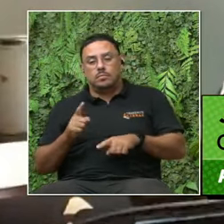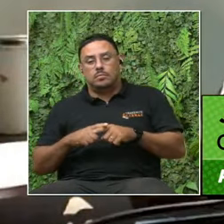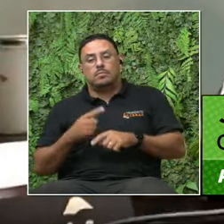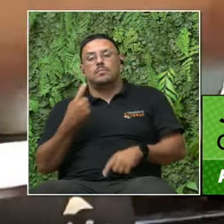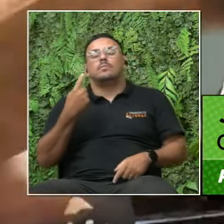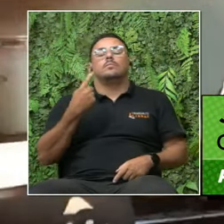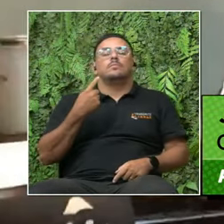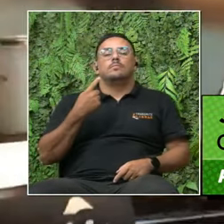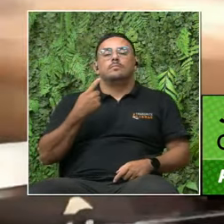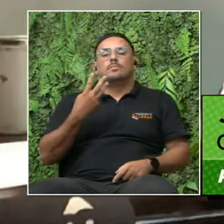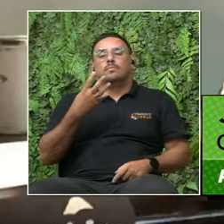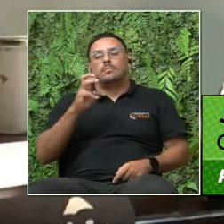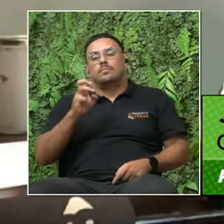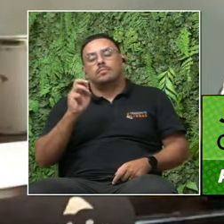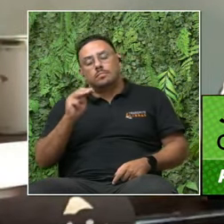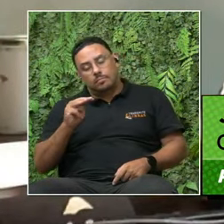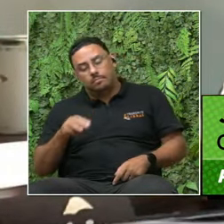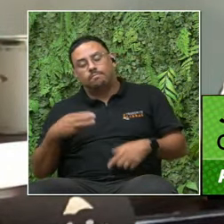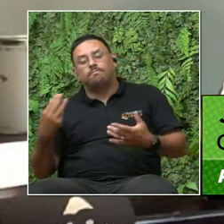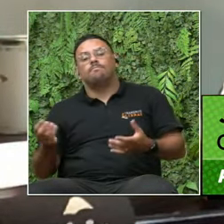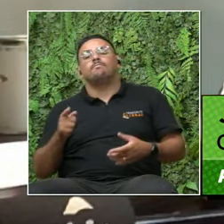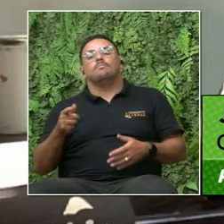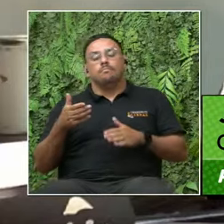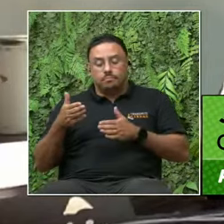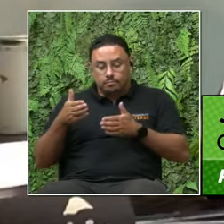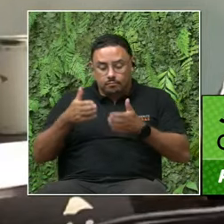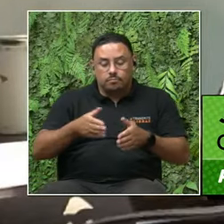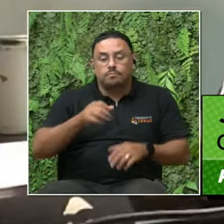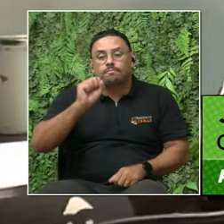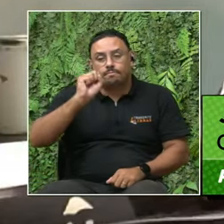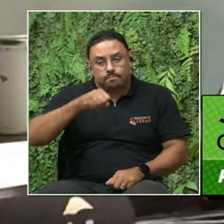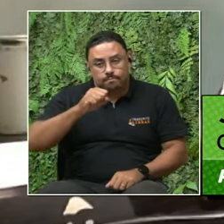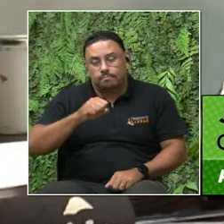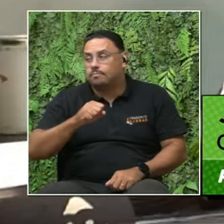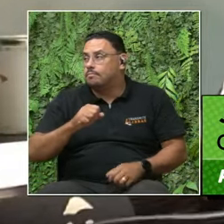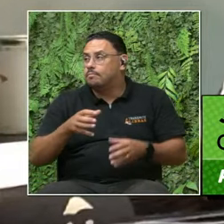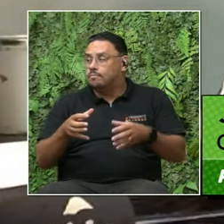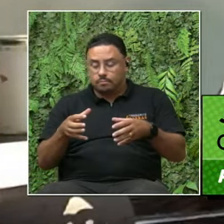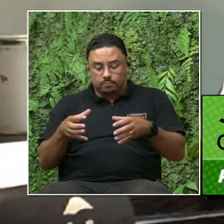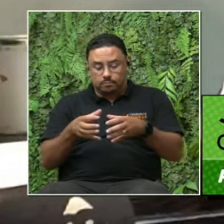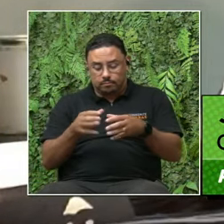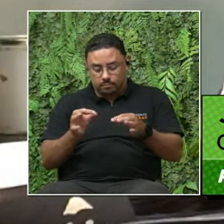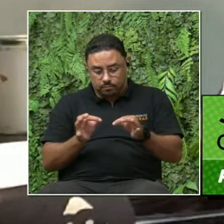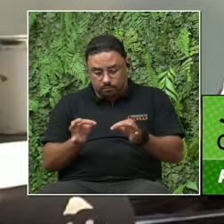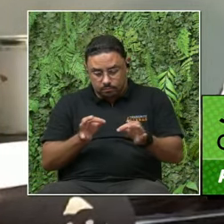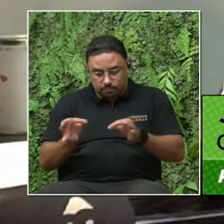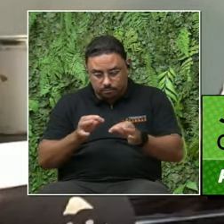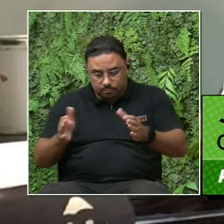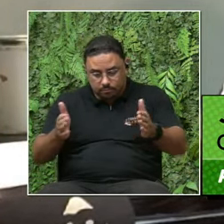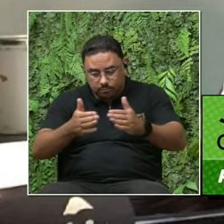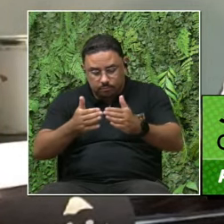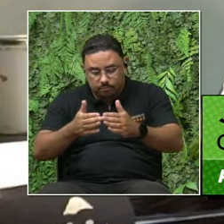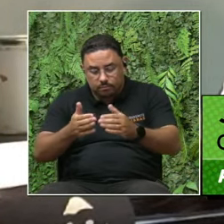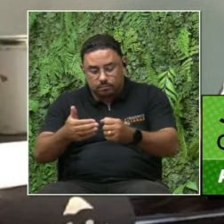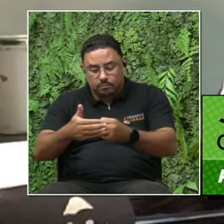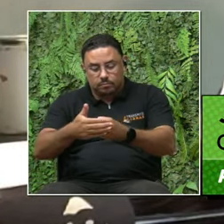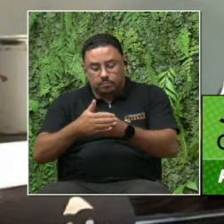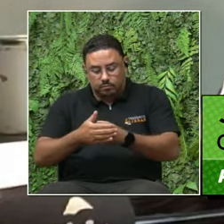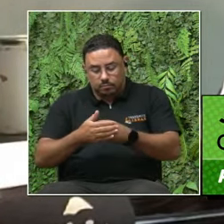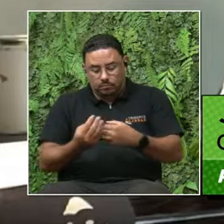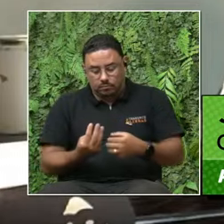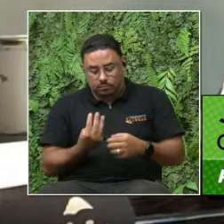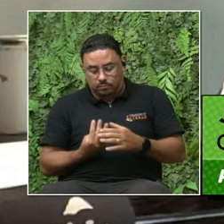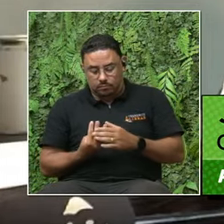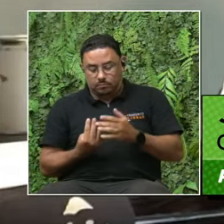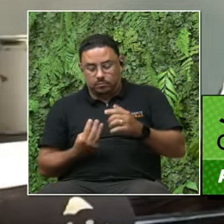um tempo inteiro aí você tem então ele ele ele entra assim com uma com uma formação no meio-campo para proteger melhor o seu sistema defensivo com